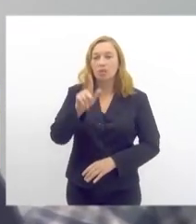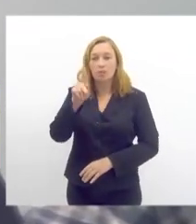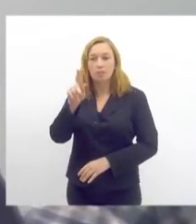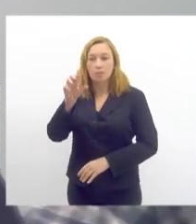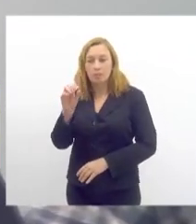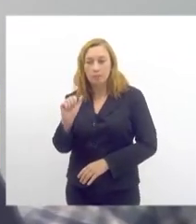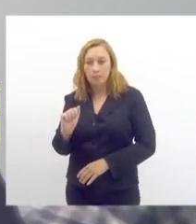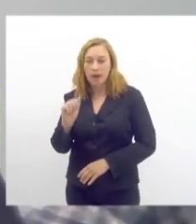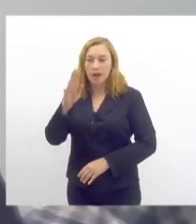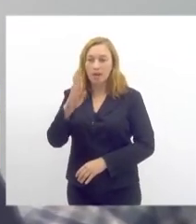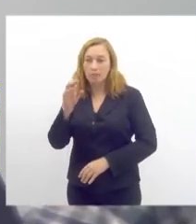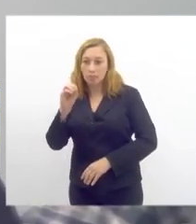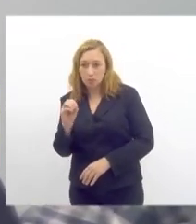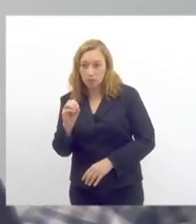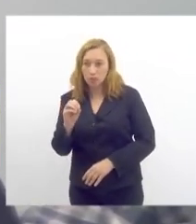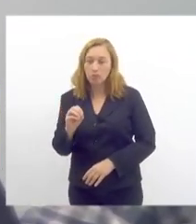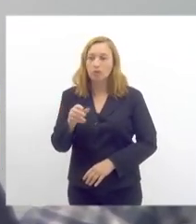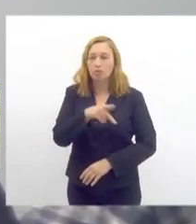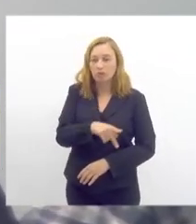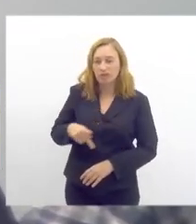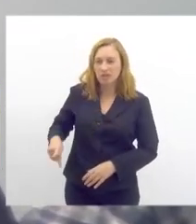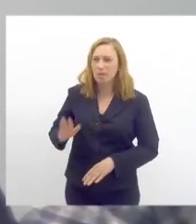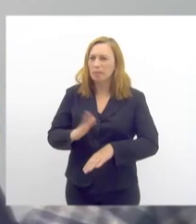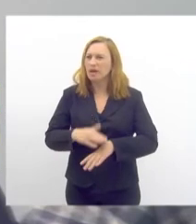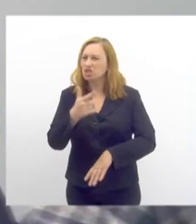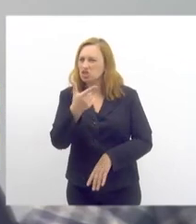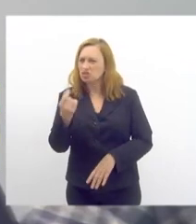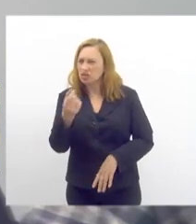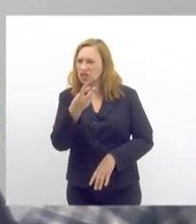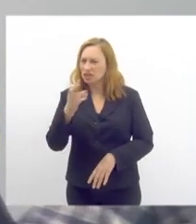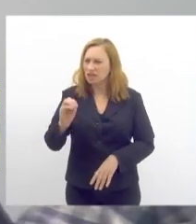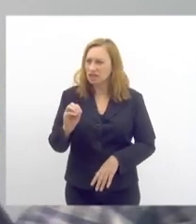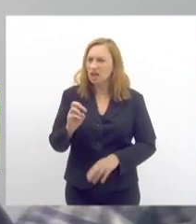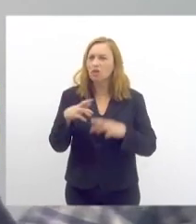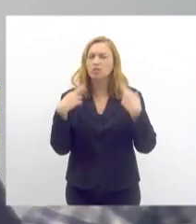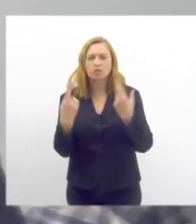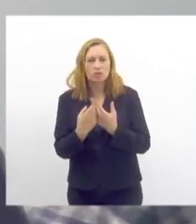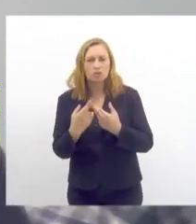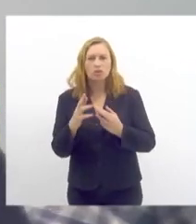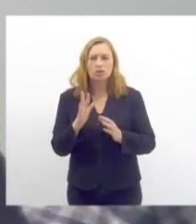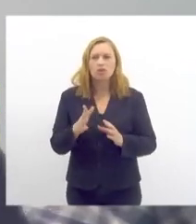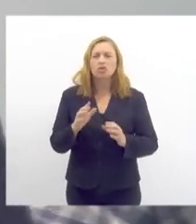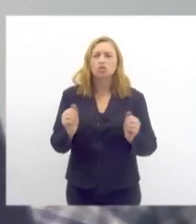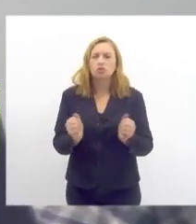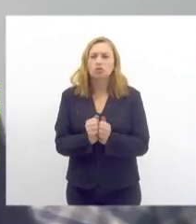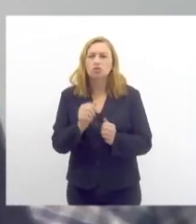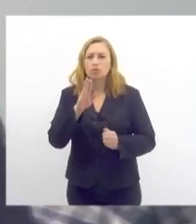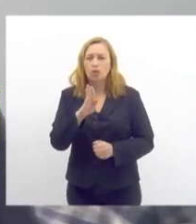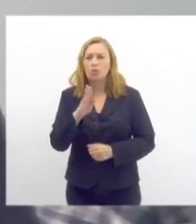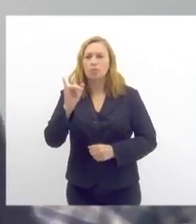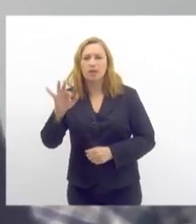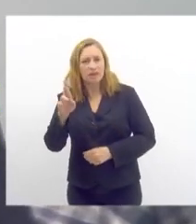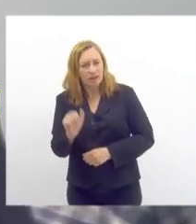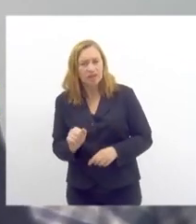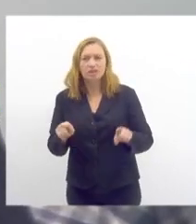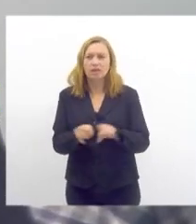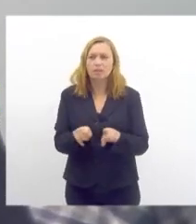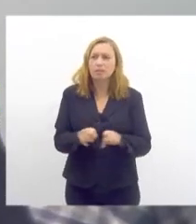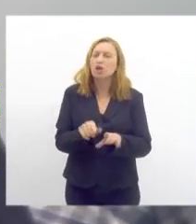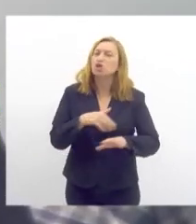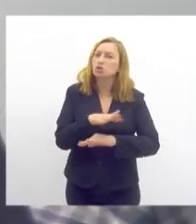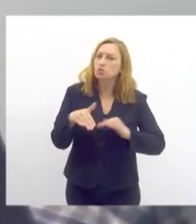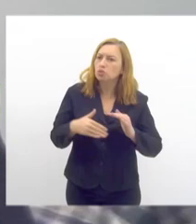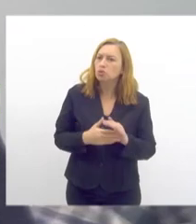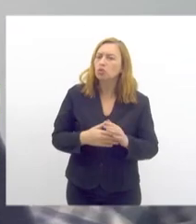a gente já fez mais de 30, de 20 a 30 reuniões nós fizemos, junto com o Bira também. Então, assim, todos os